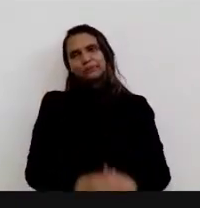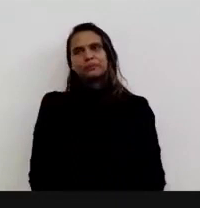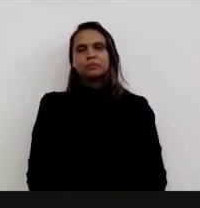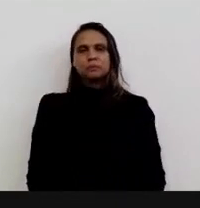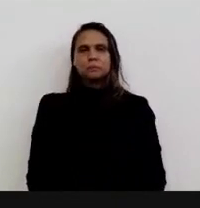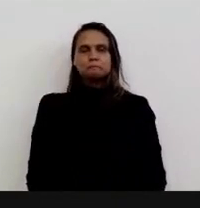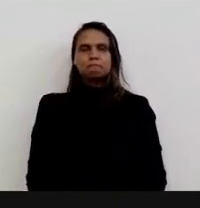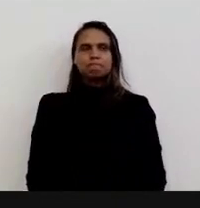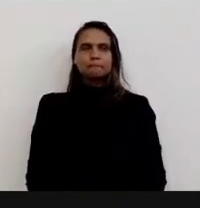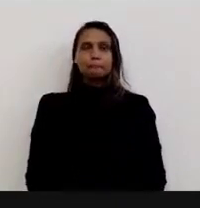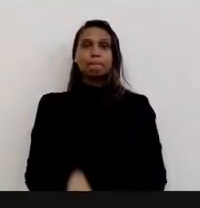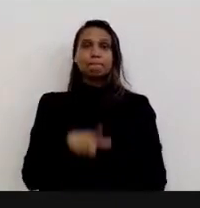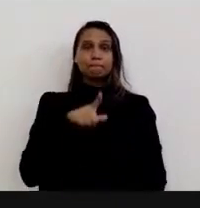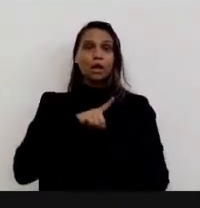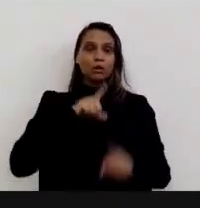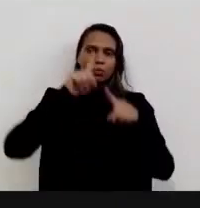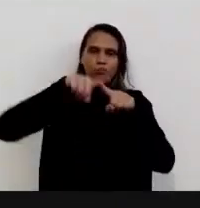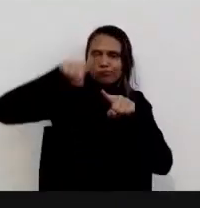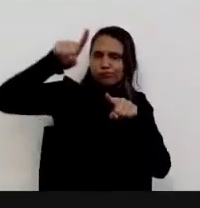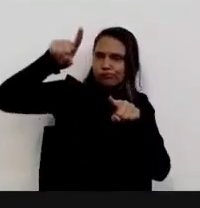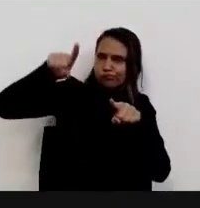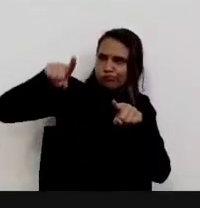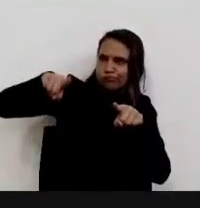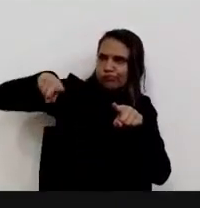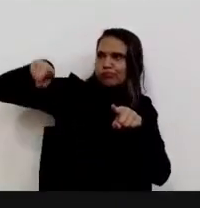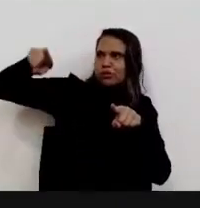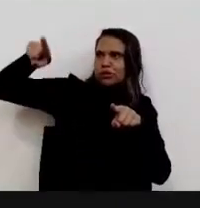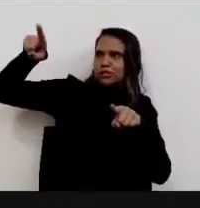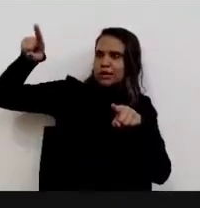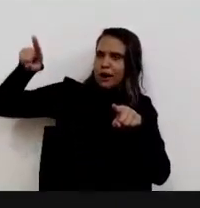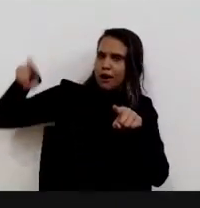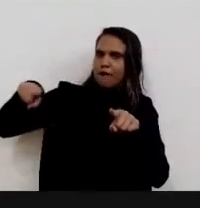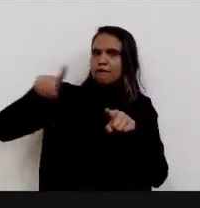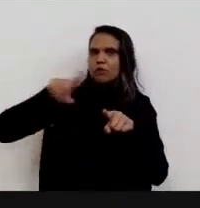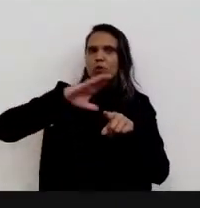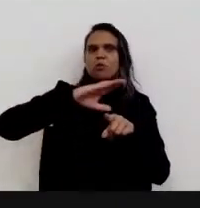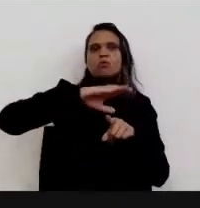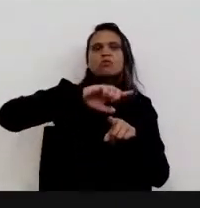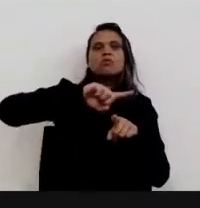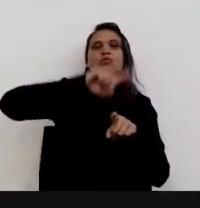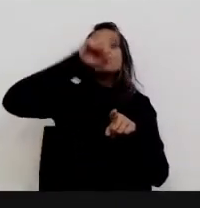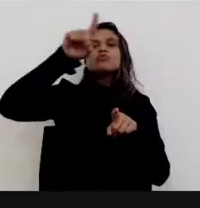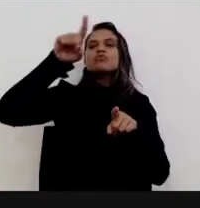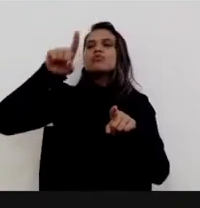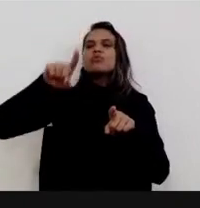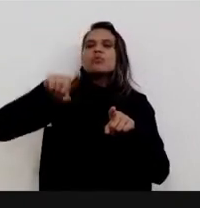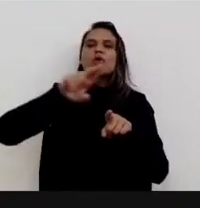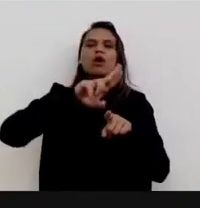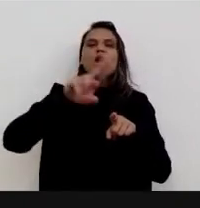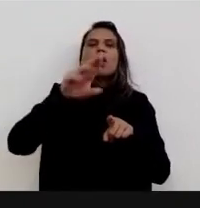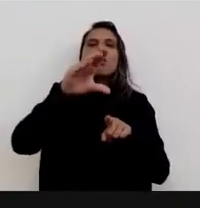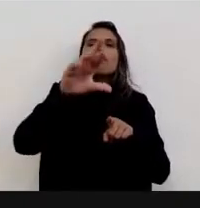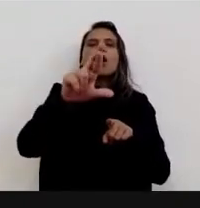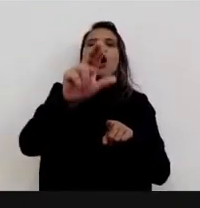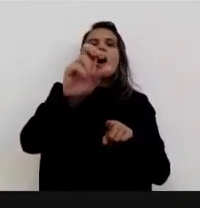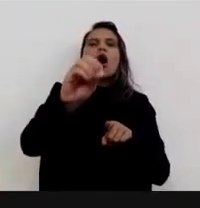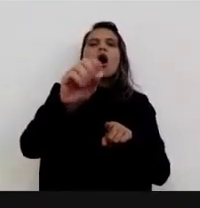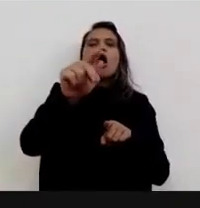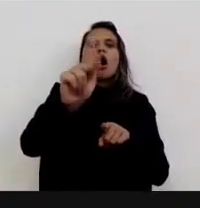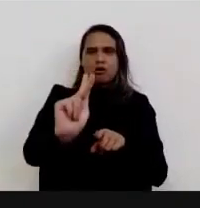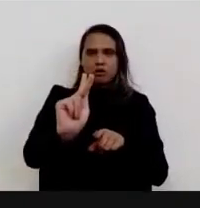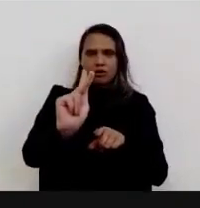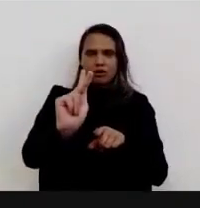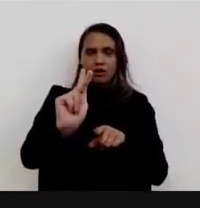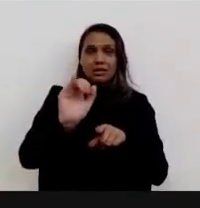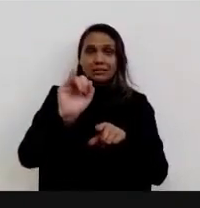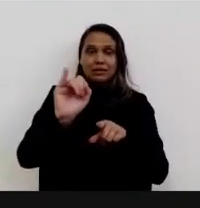Aí tem um gráfico que a gente mostra, que é a curva ROC, né? Quanto mais ela afasta a diagonal, melhor essa